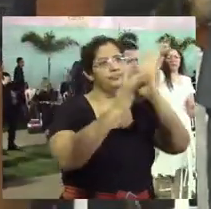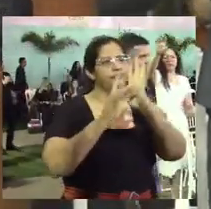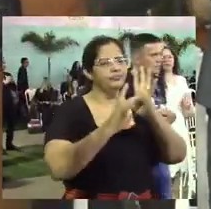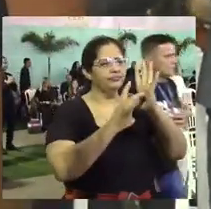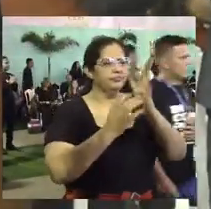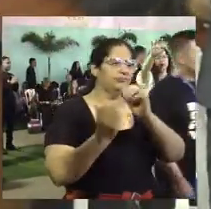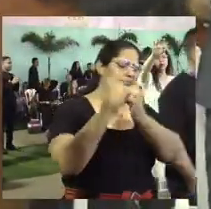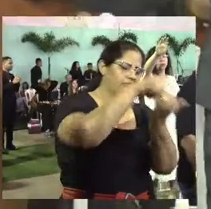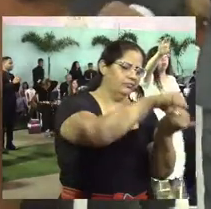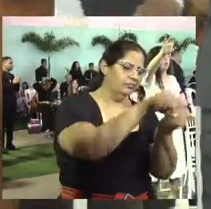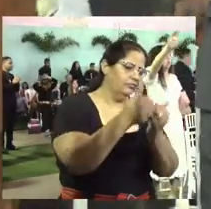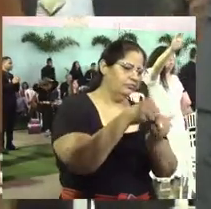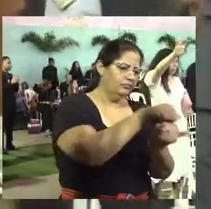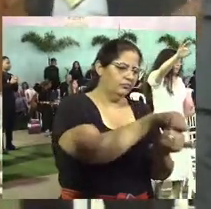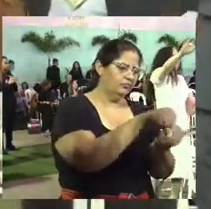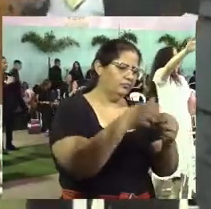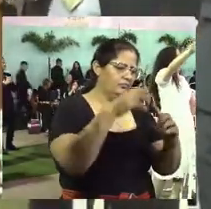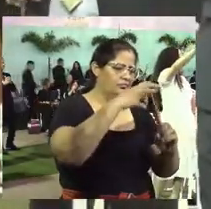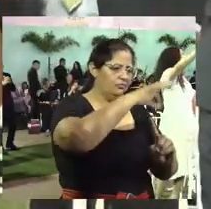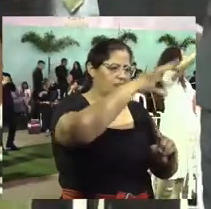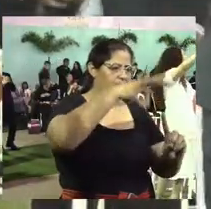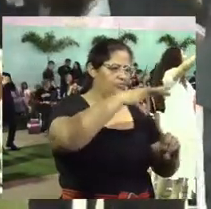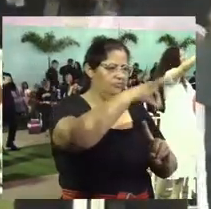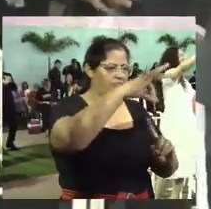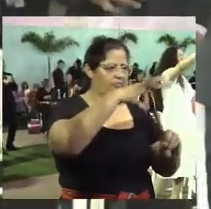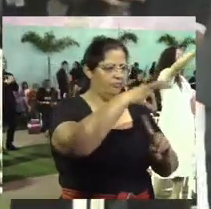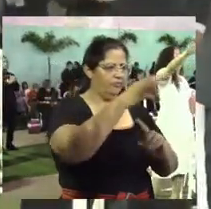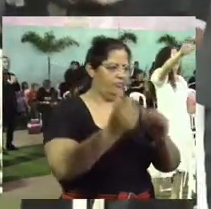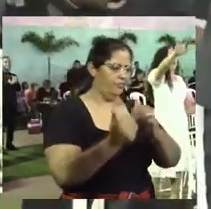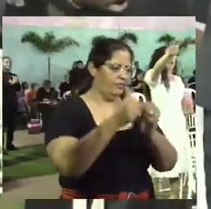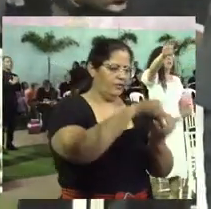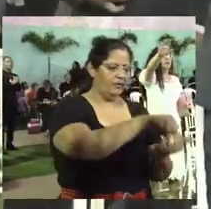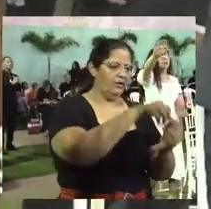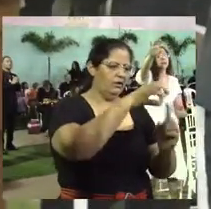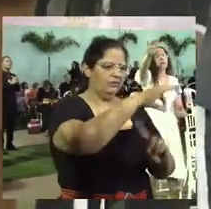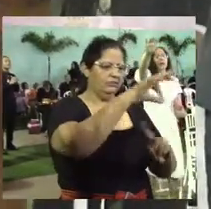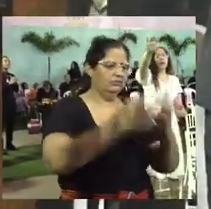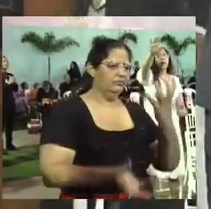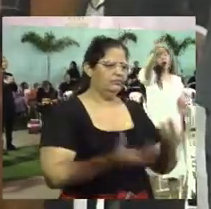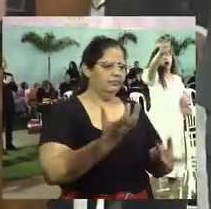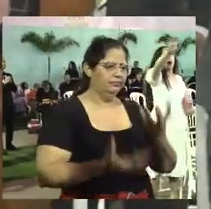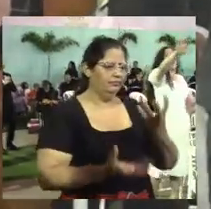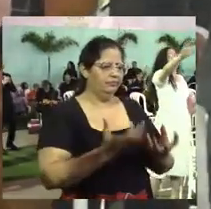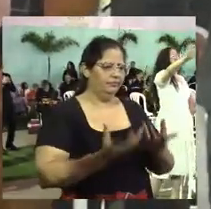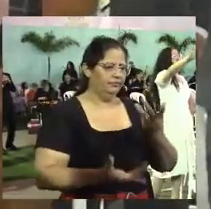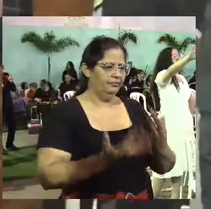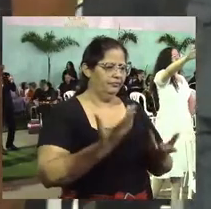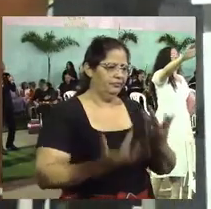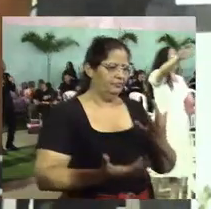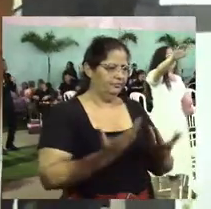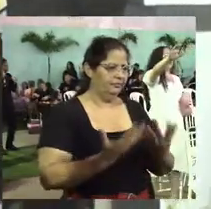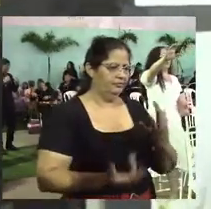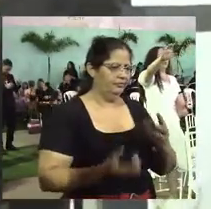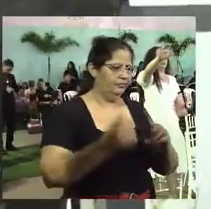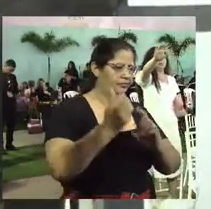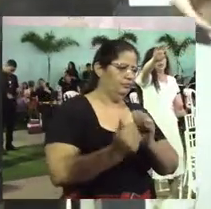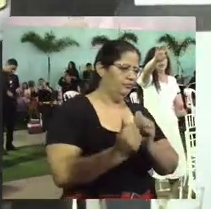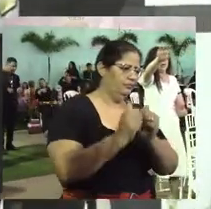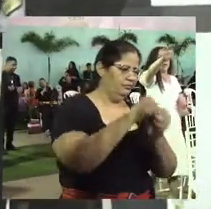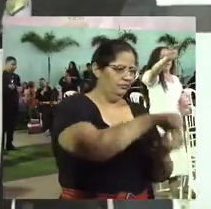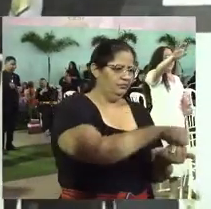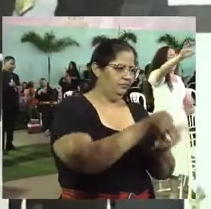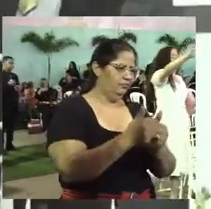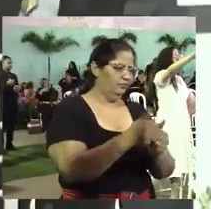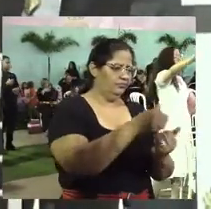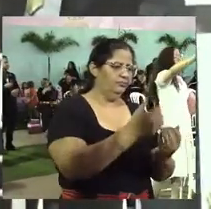batiza com Espírito Santo Jesus batiza com Espírito Santo e com fogo batiza com Espírito Santo e com